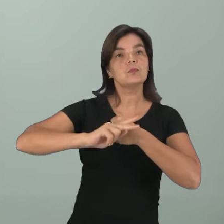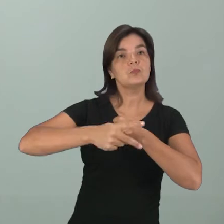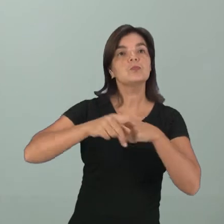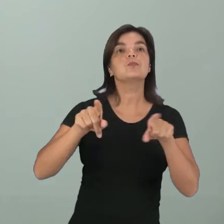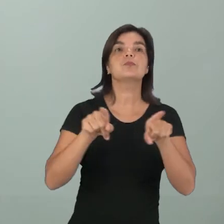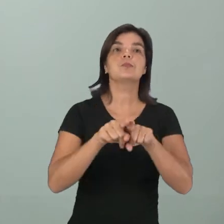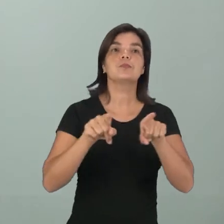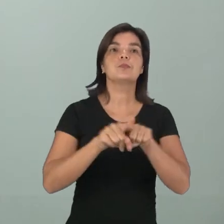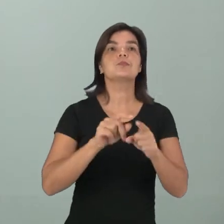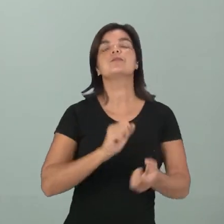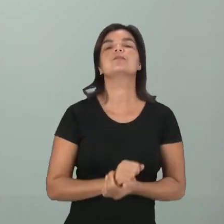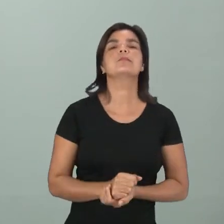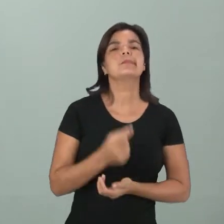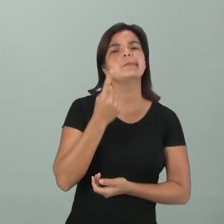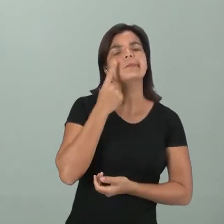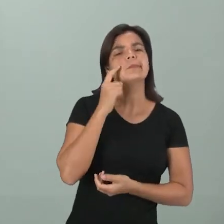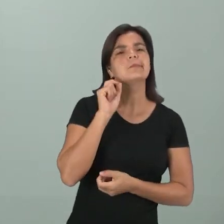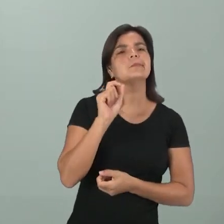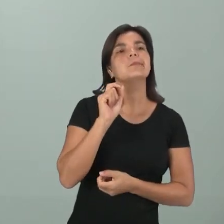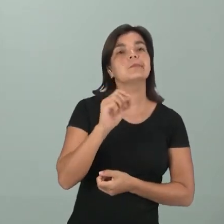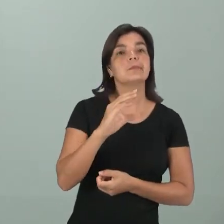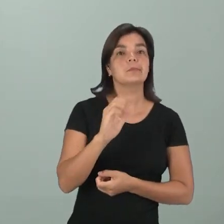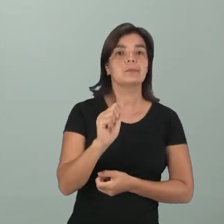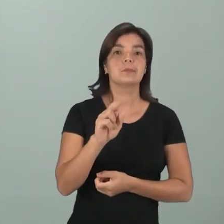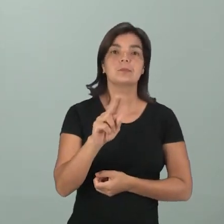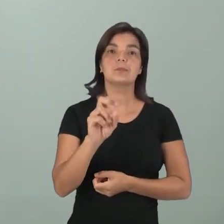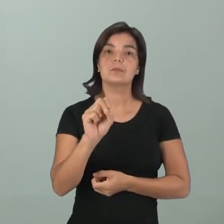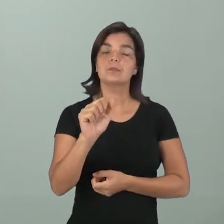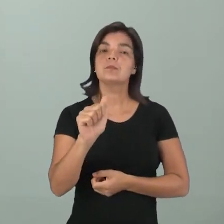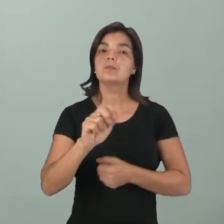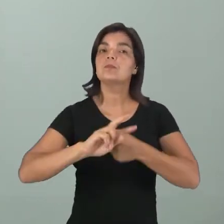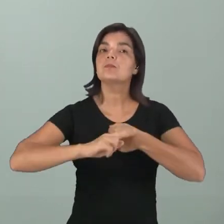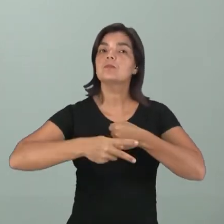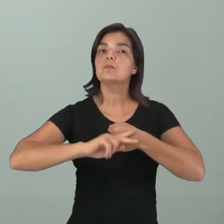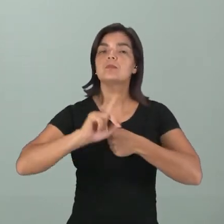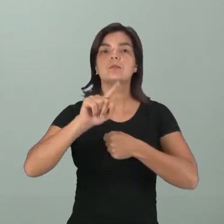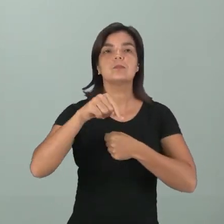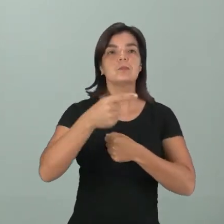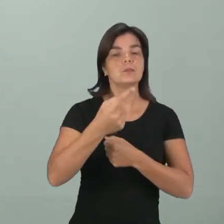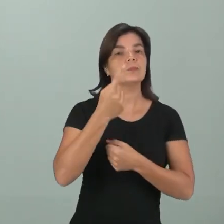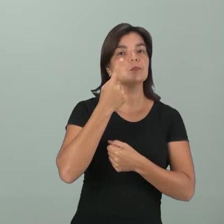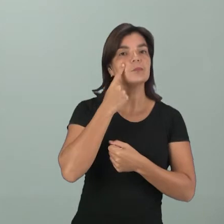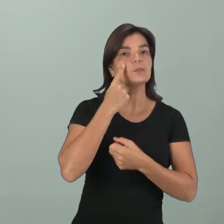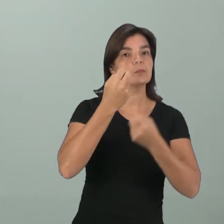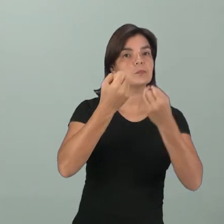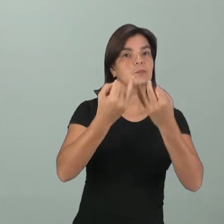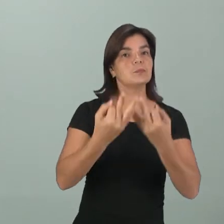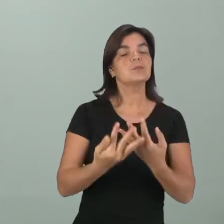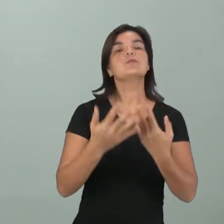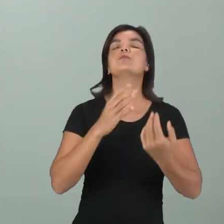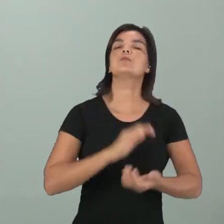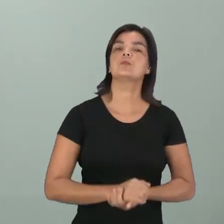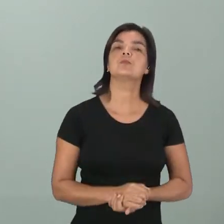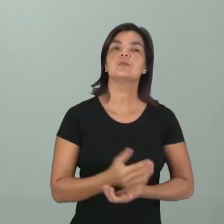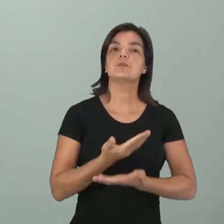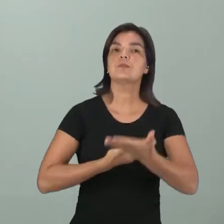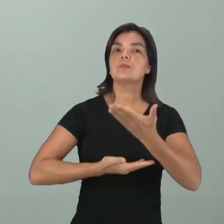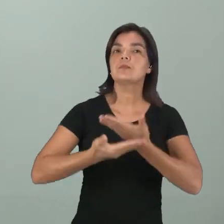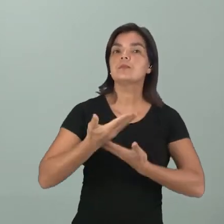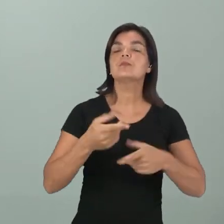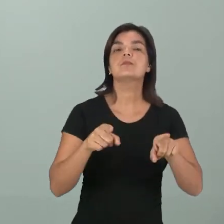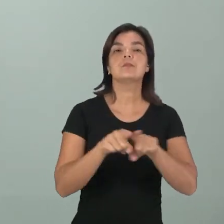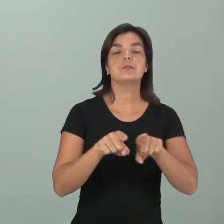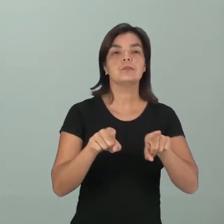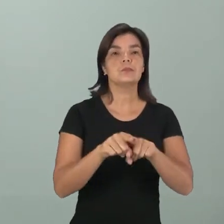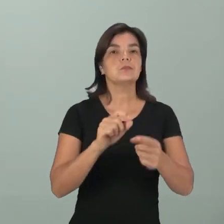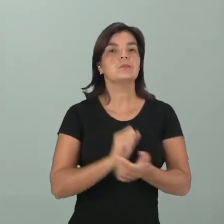a um efeito. Observe o que uma causa leva a um efeito. E depois nós vamos falarmos sobre as relações de